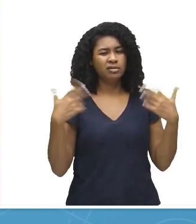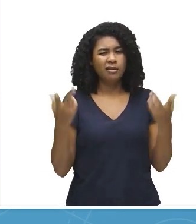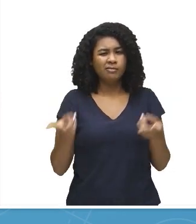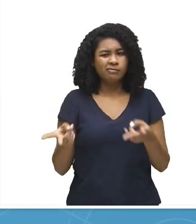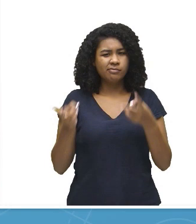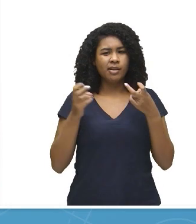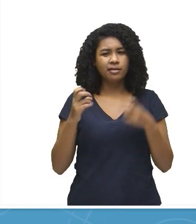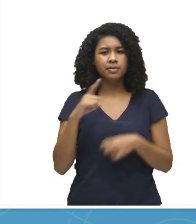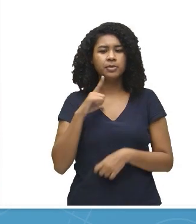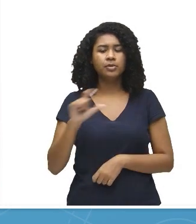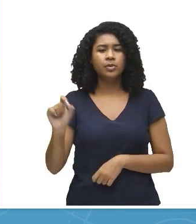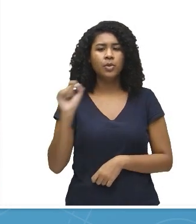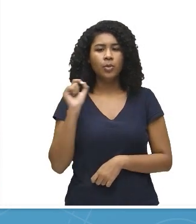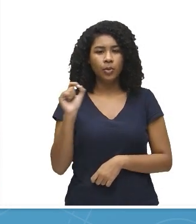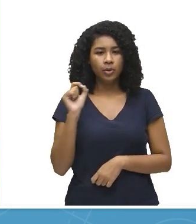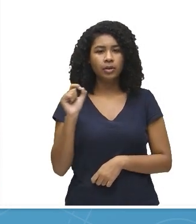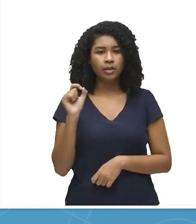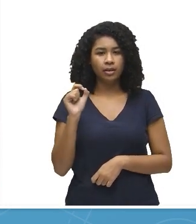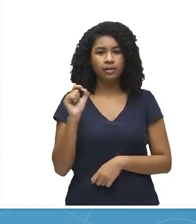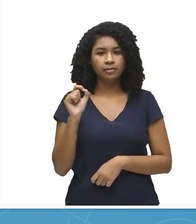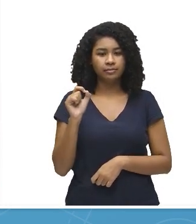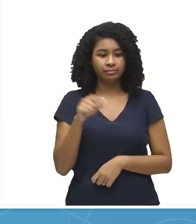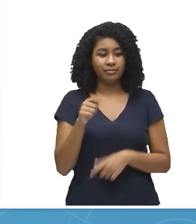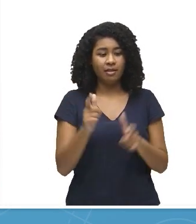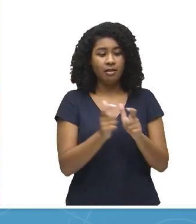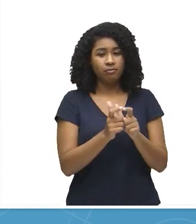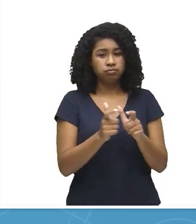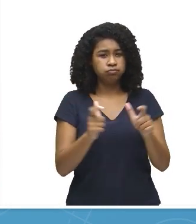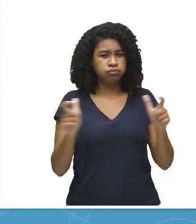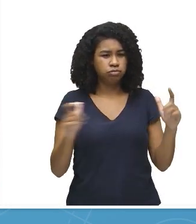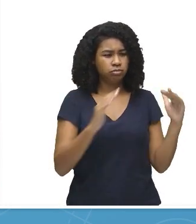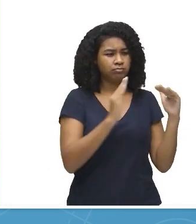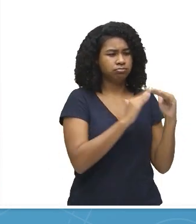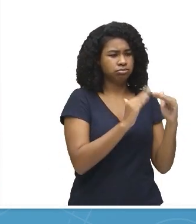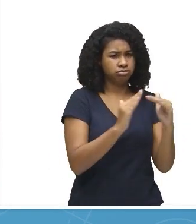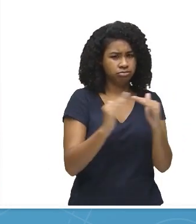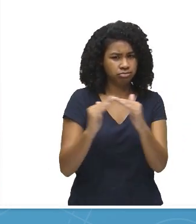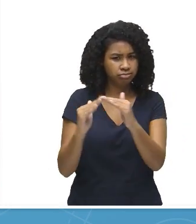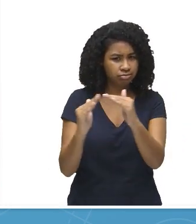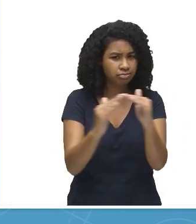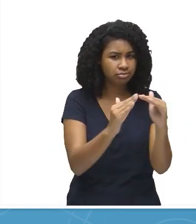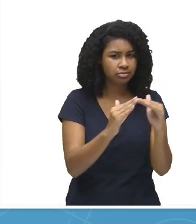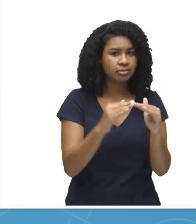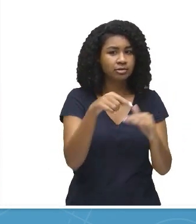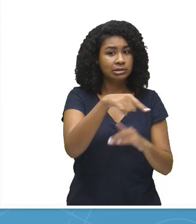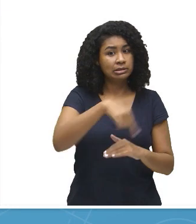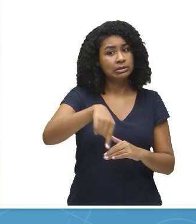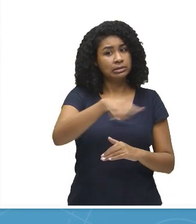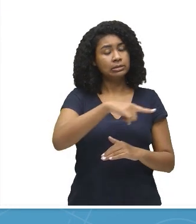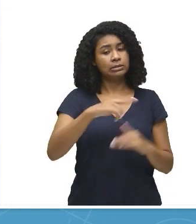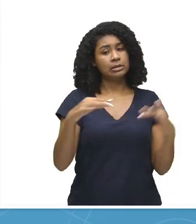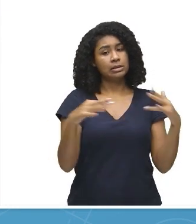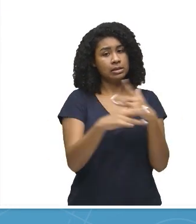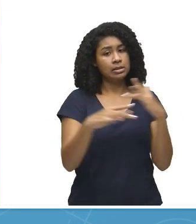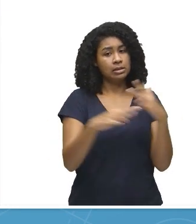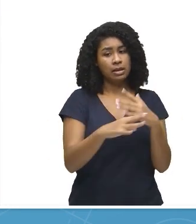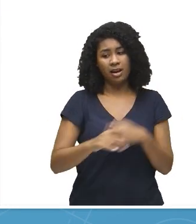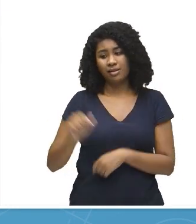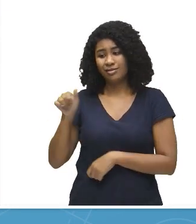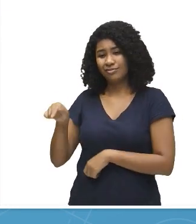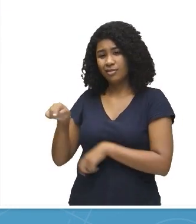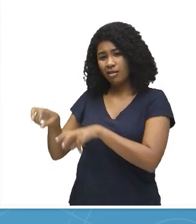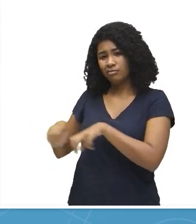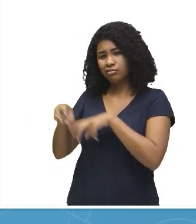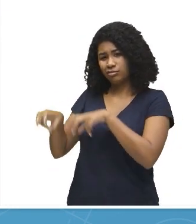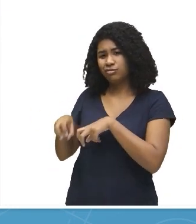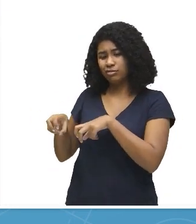de urbanização, né, que nada mais é que o crescimento do meio urbano com relação ao meio rural.